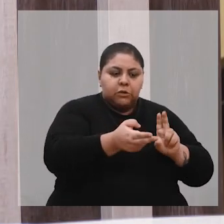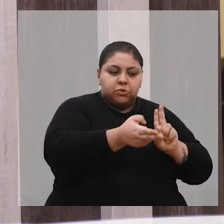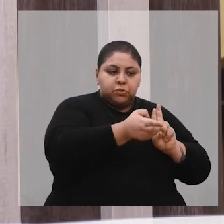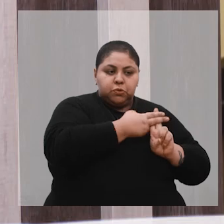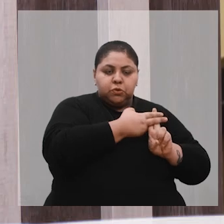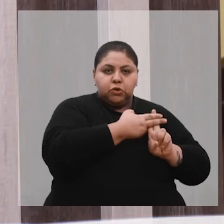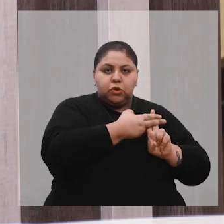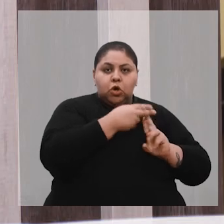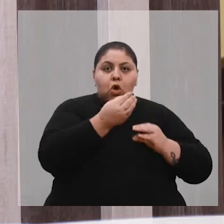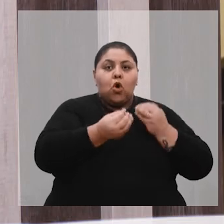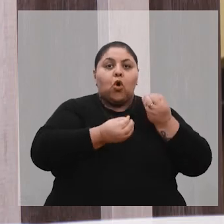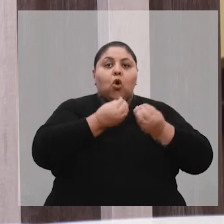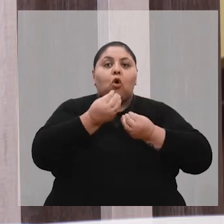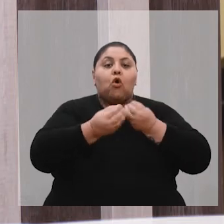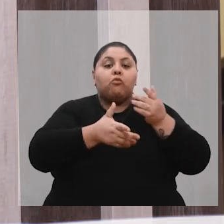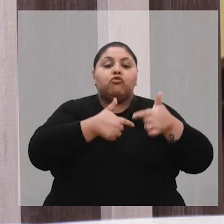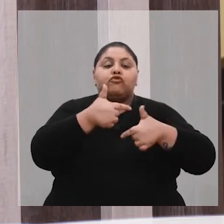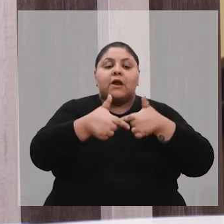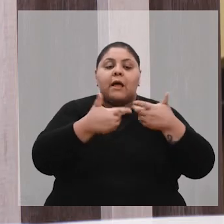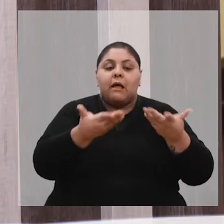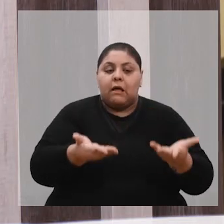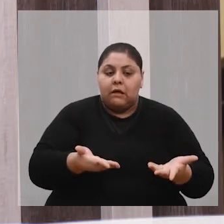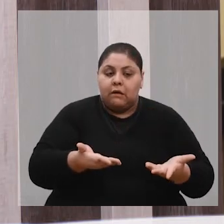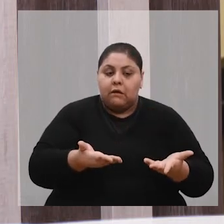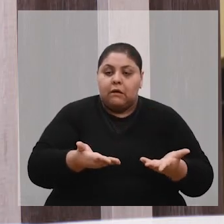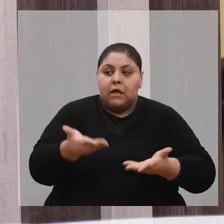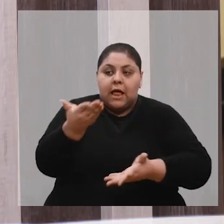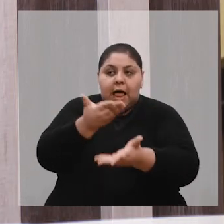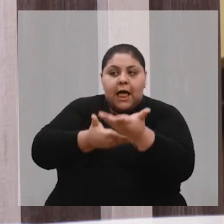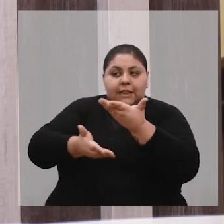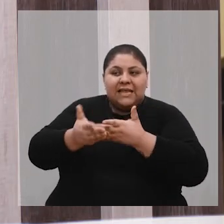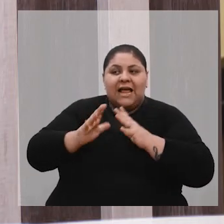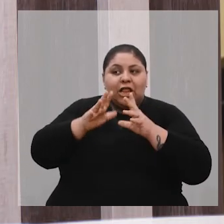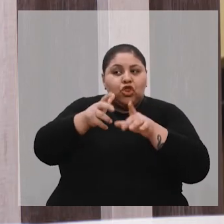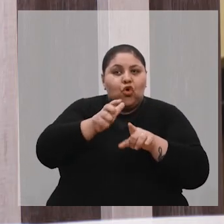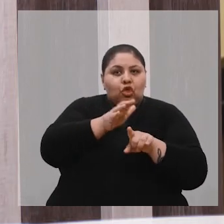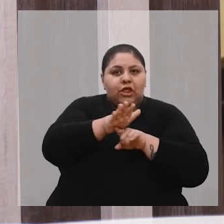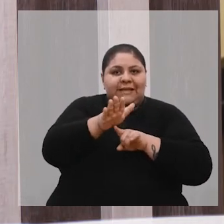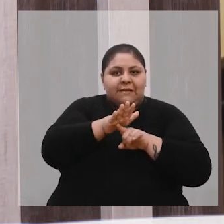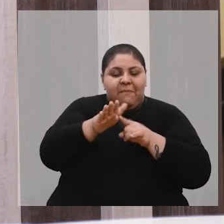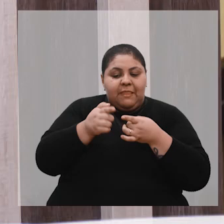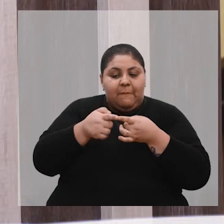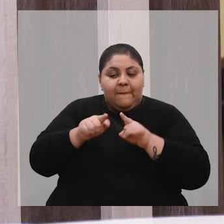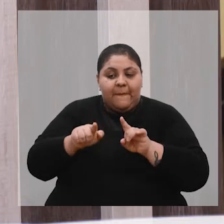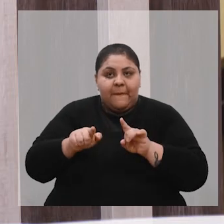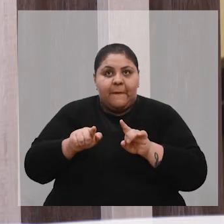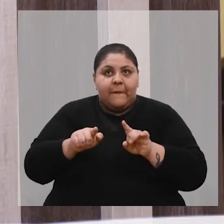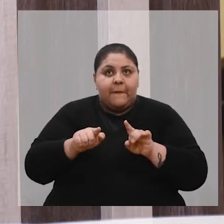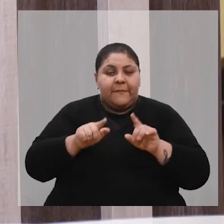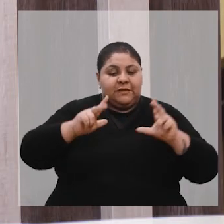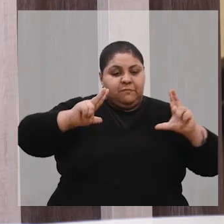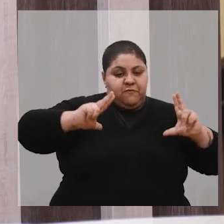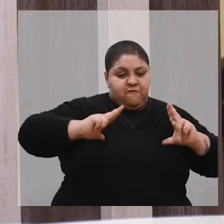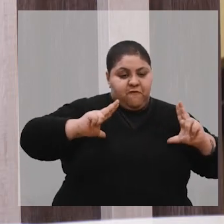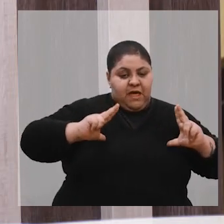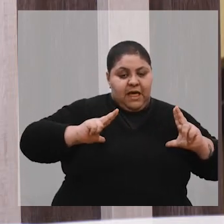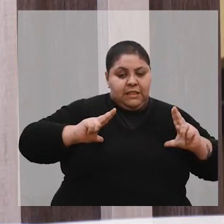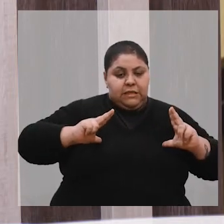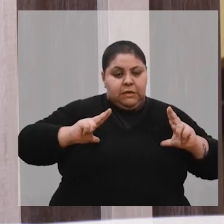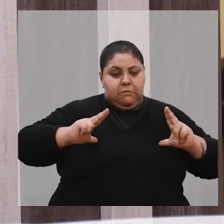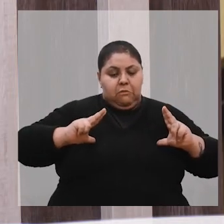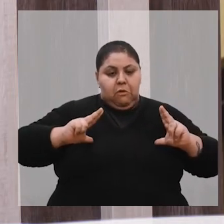pelo SUS, como que funcionará isso? Se atenderá a toda a demanda, mas de forma